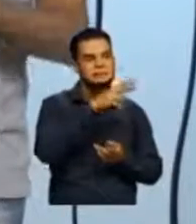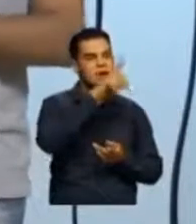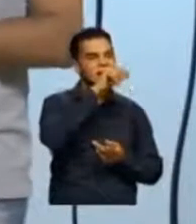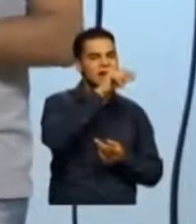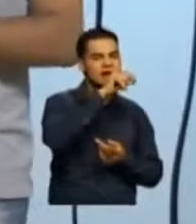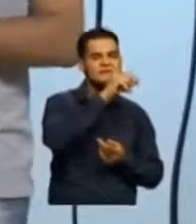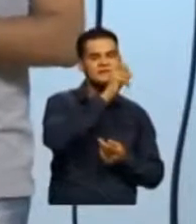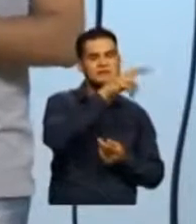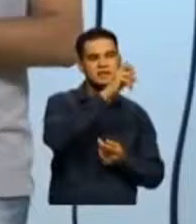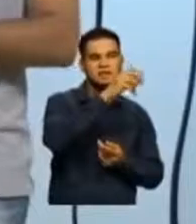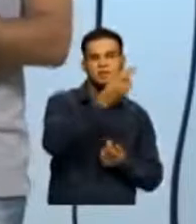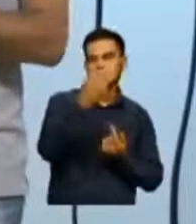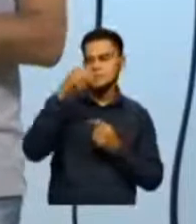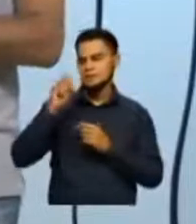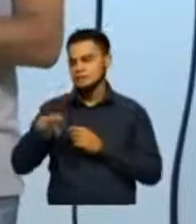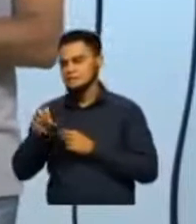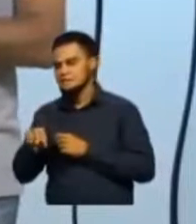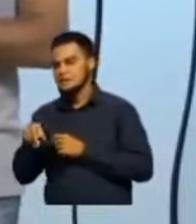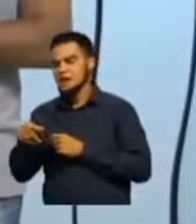mas